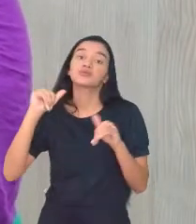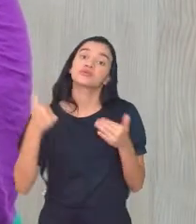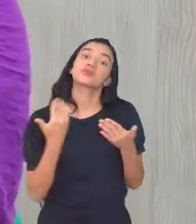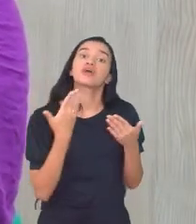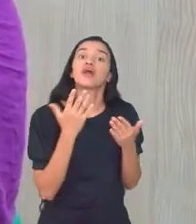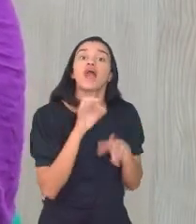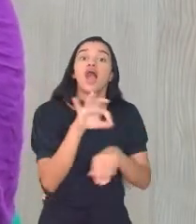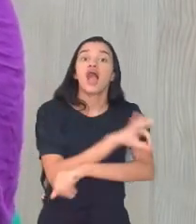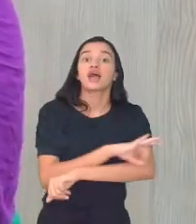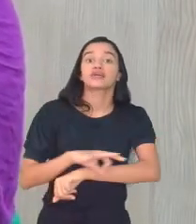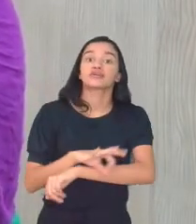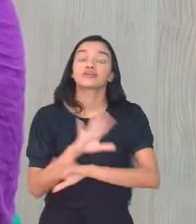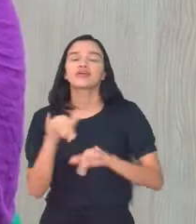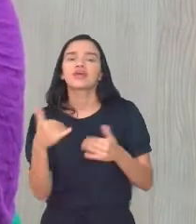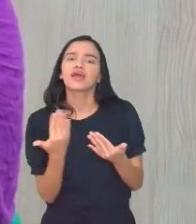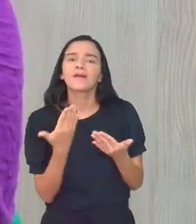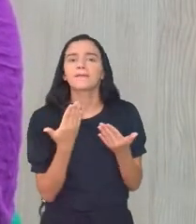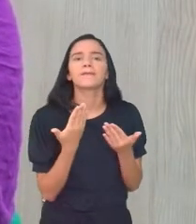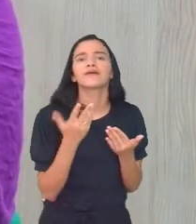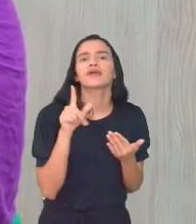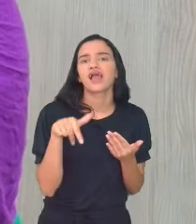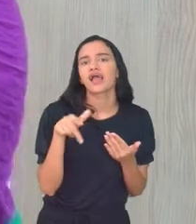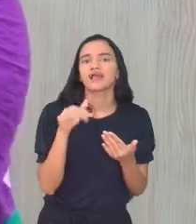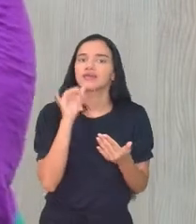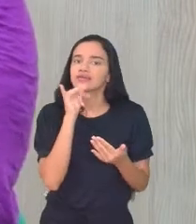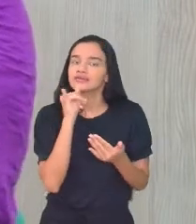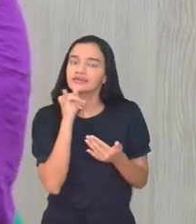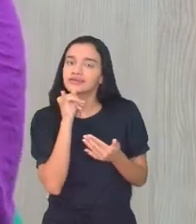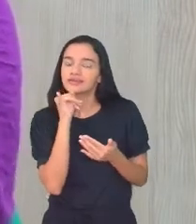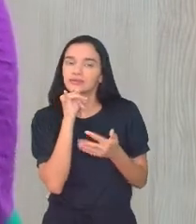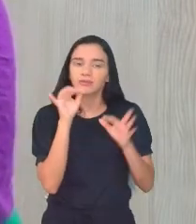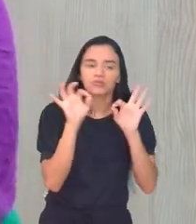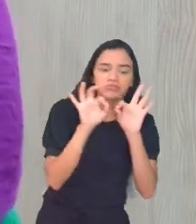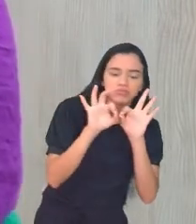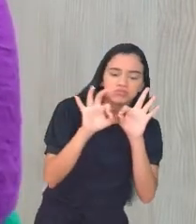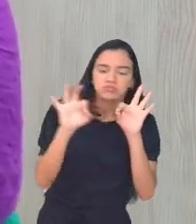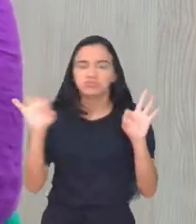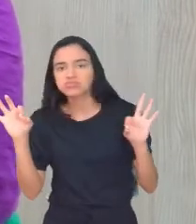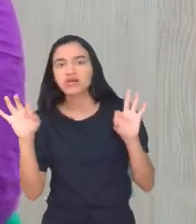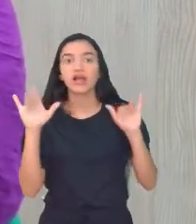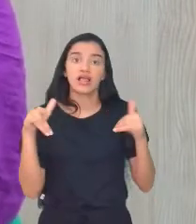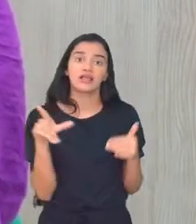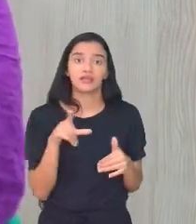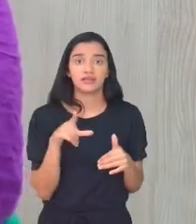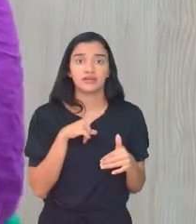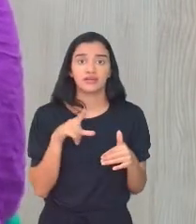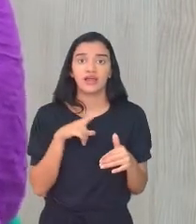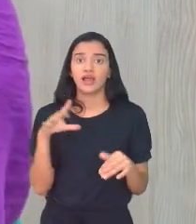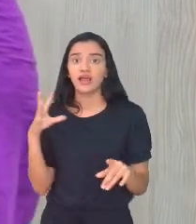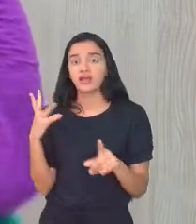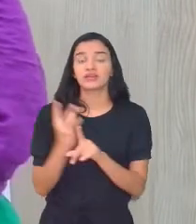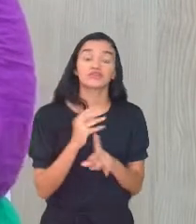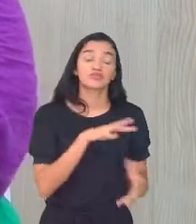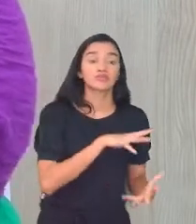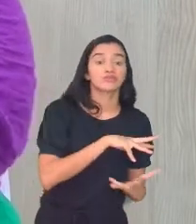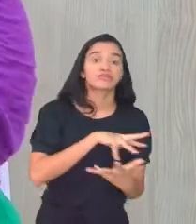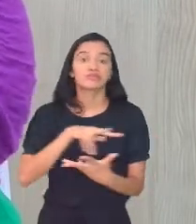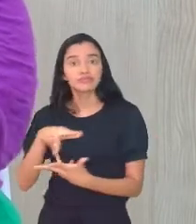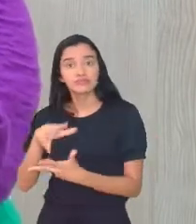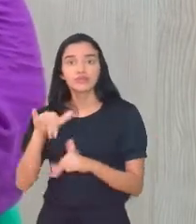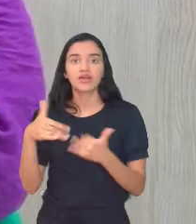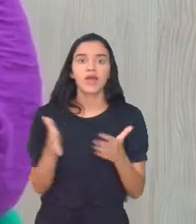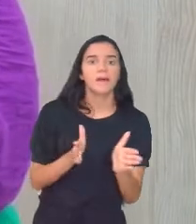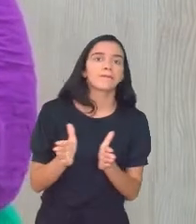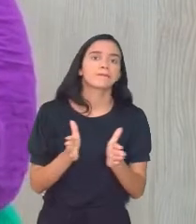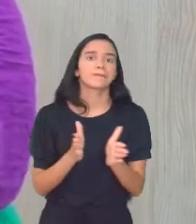arquitetura neoclássica, ele é um estilo arquitetônico que é em linha, né, com a tendência artística universal do